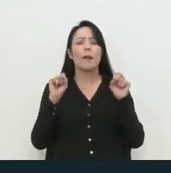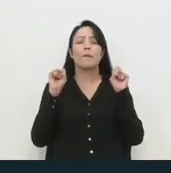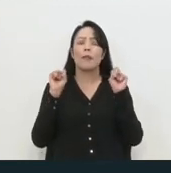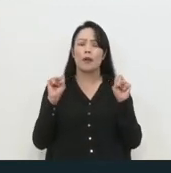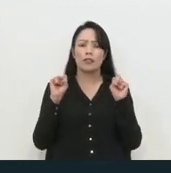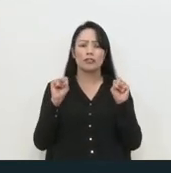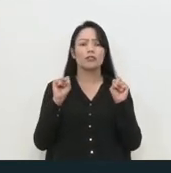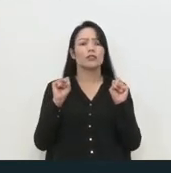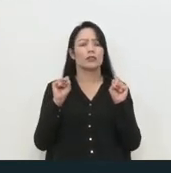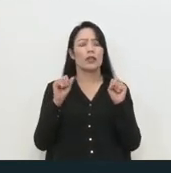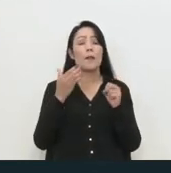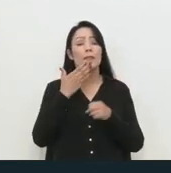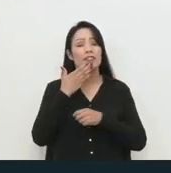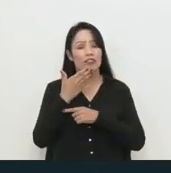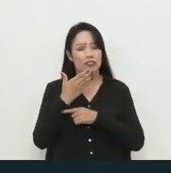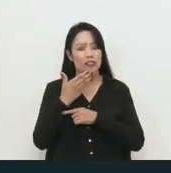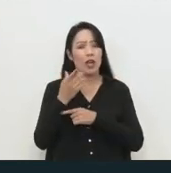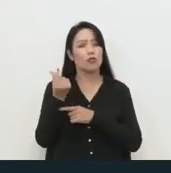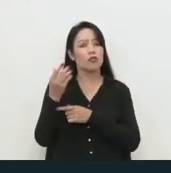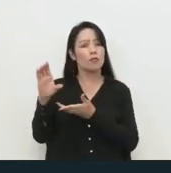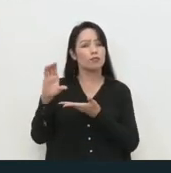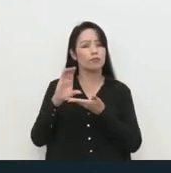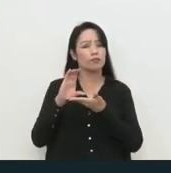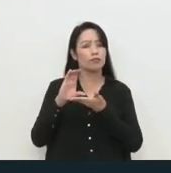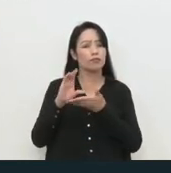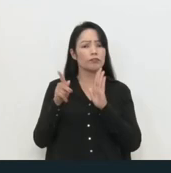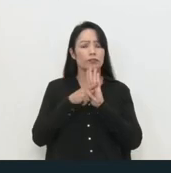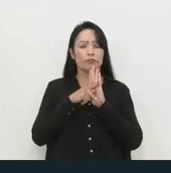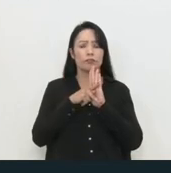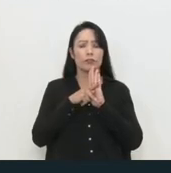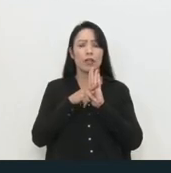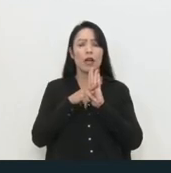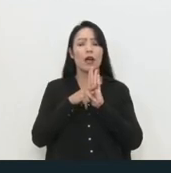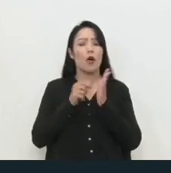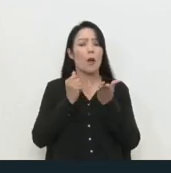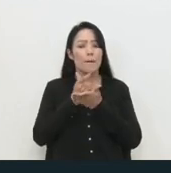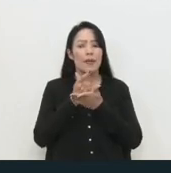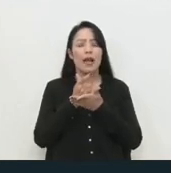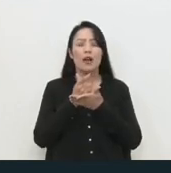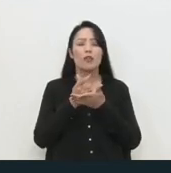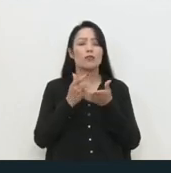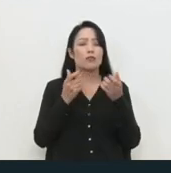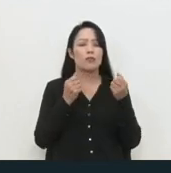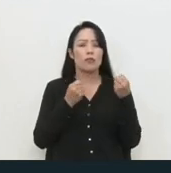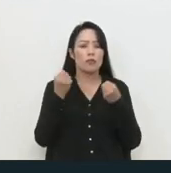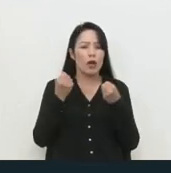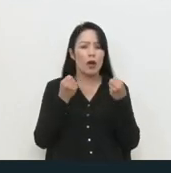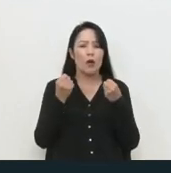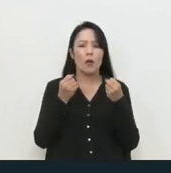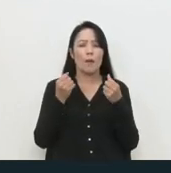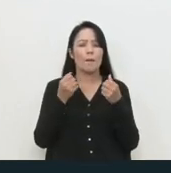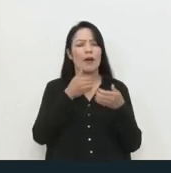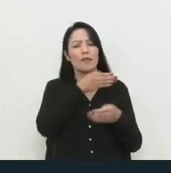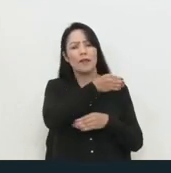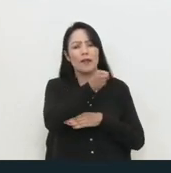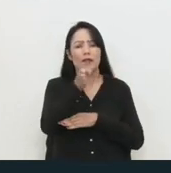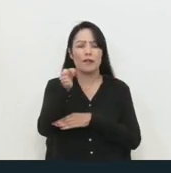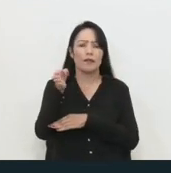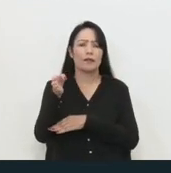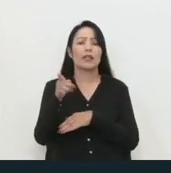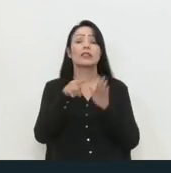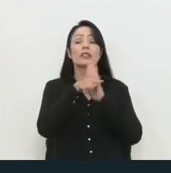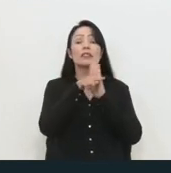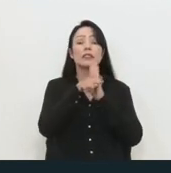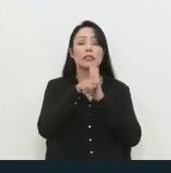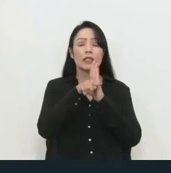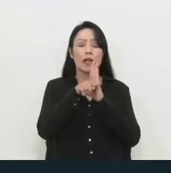destinar uma Emenda para cidade e essa carreta poder fazer exames durante os 36 5 dias do